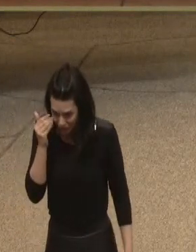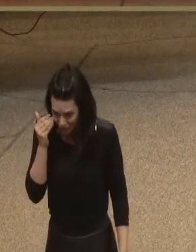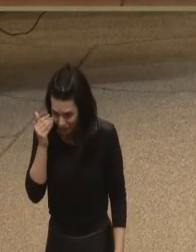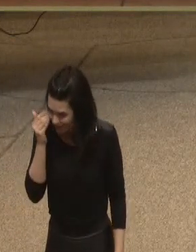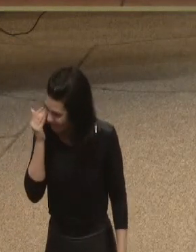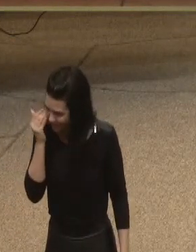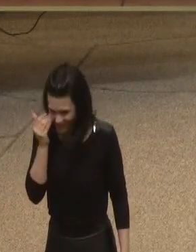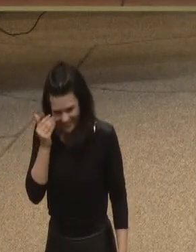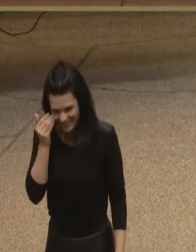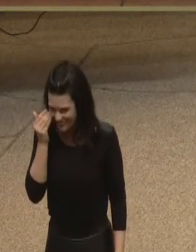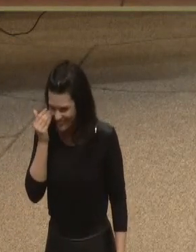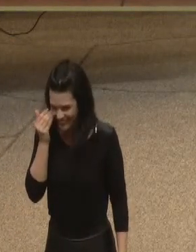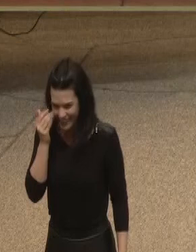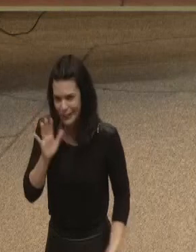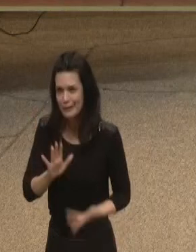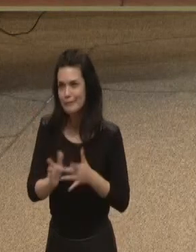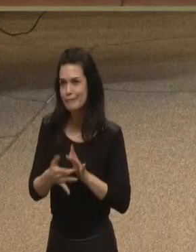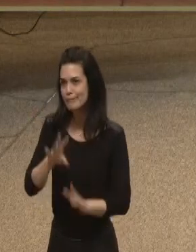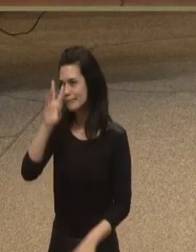pão.